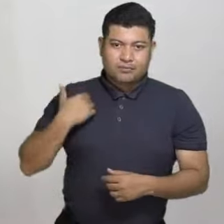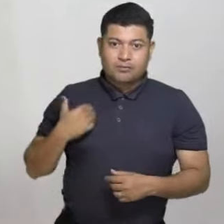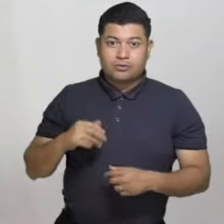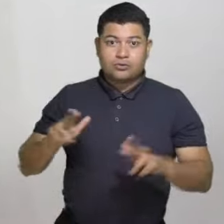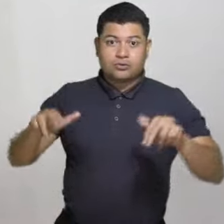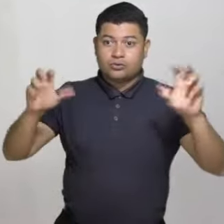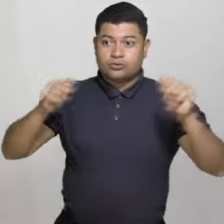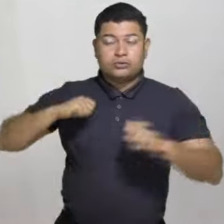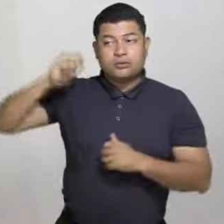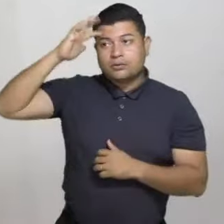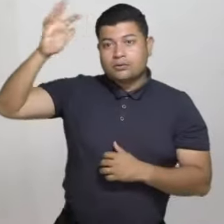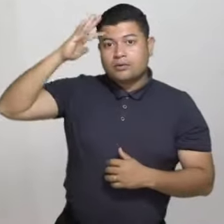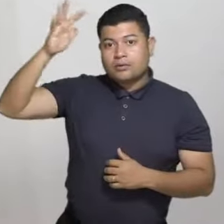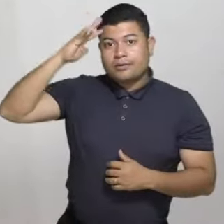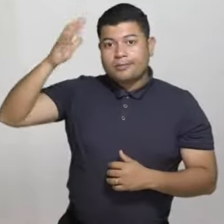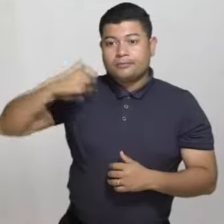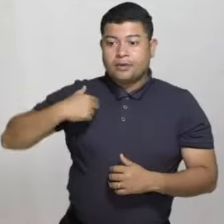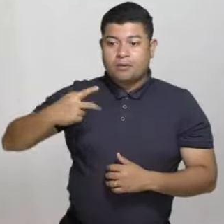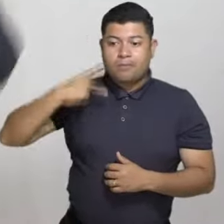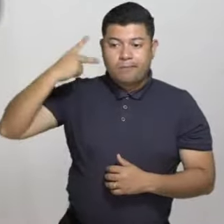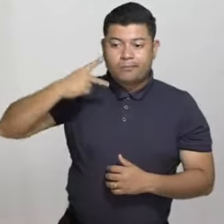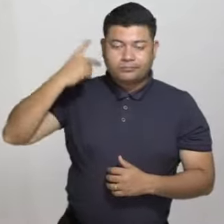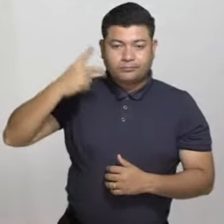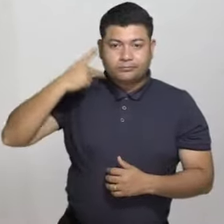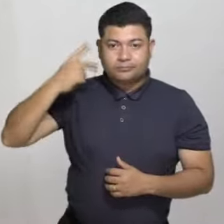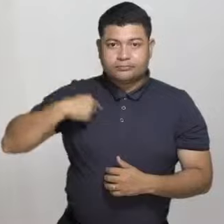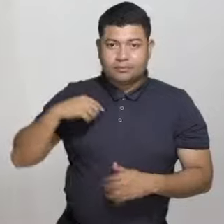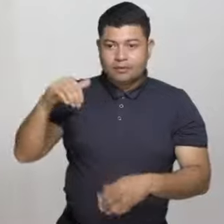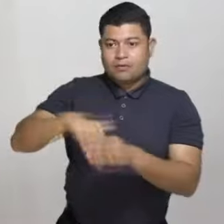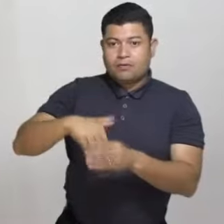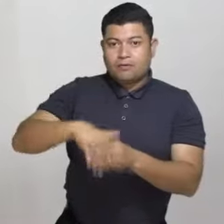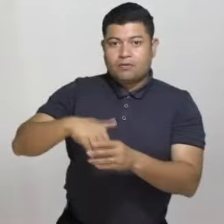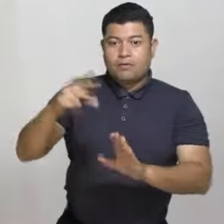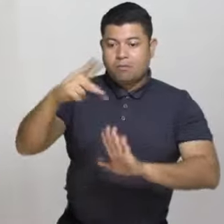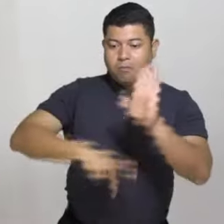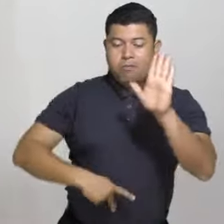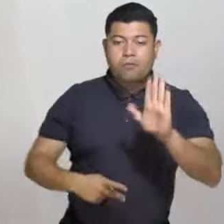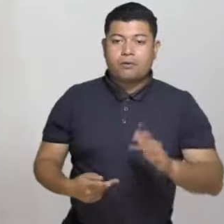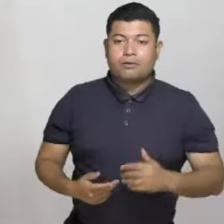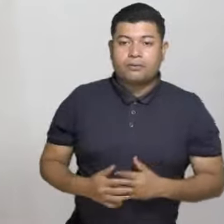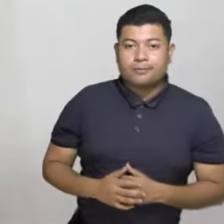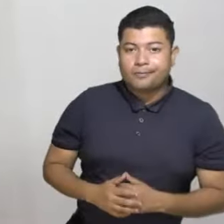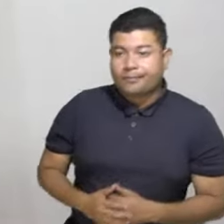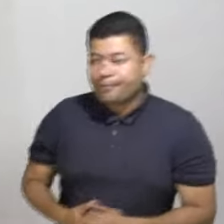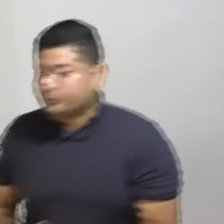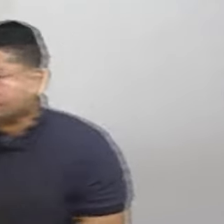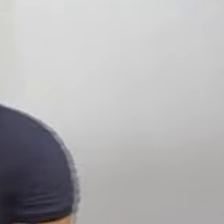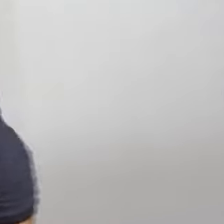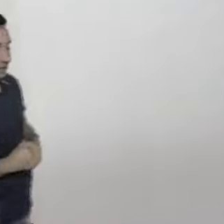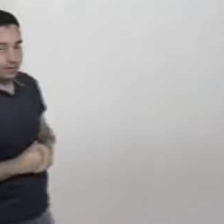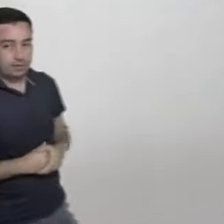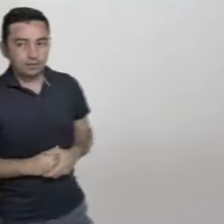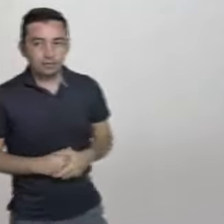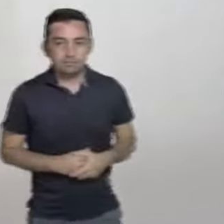imaginava como parlamentar ter que votar um projeto para tirar